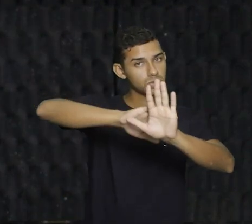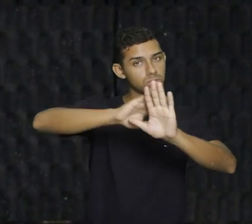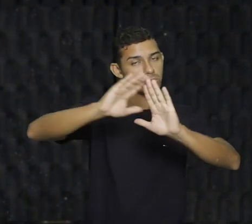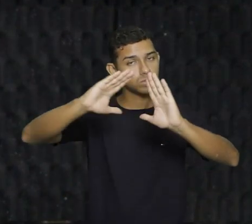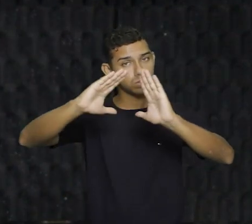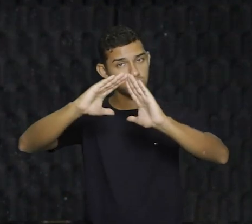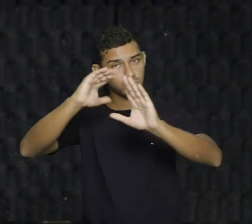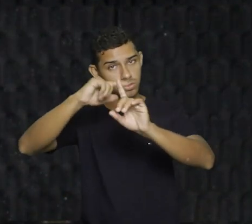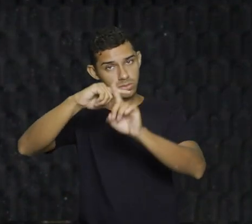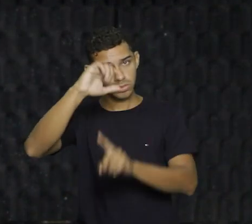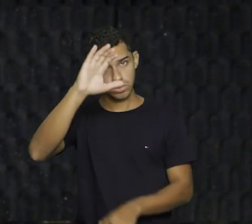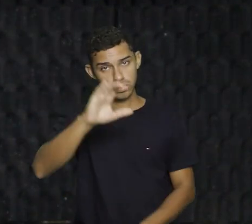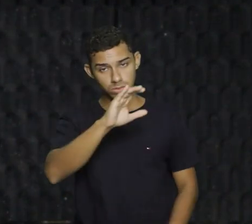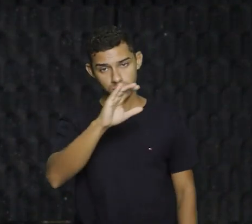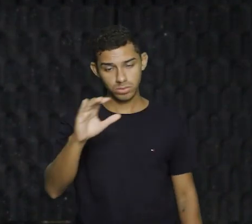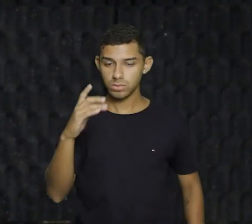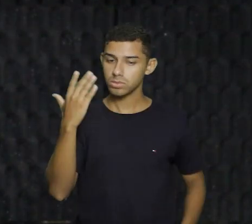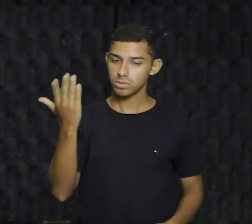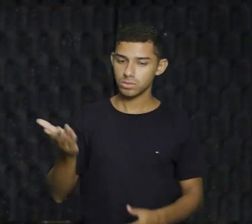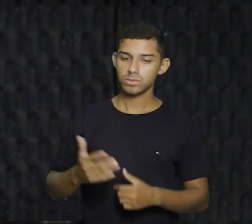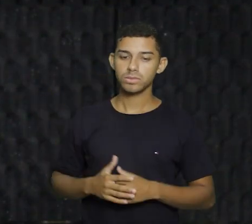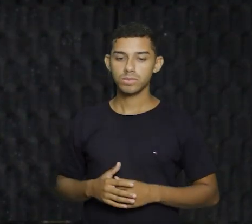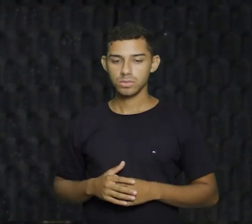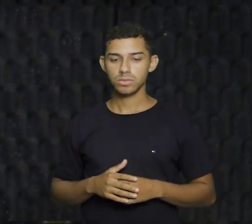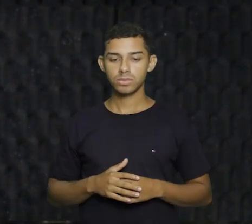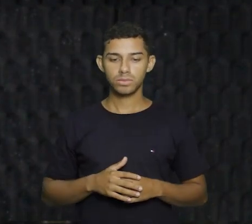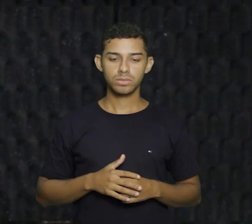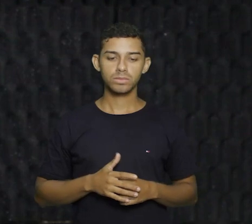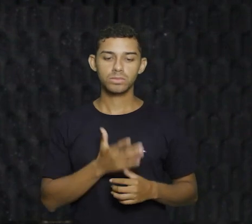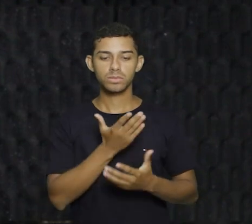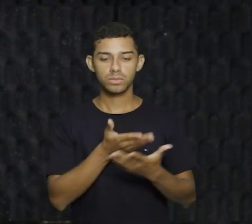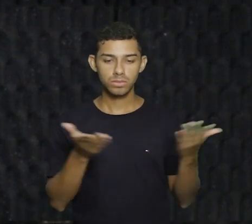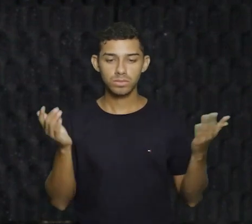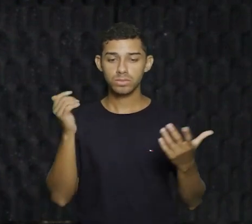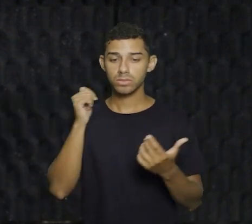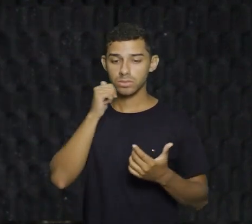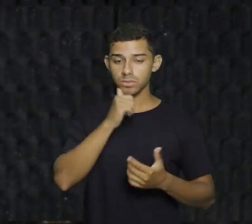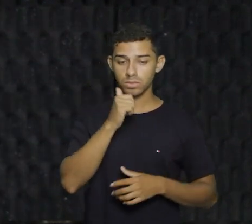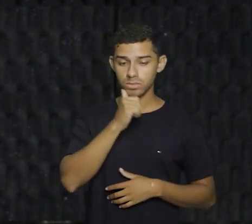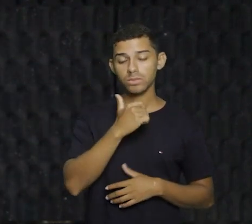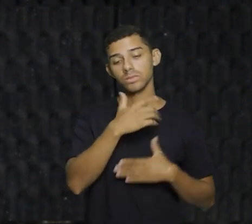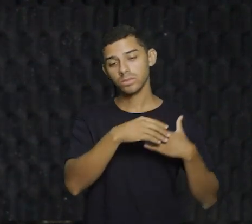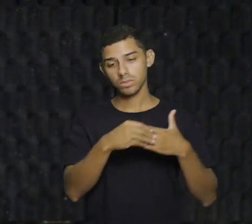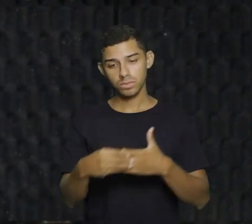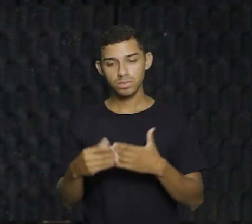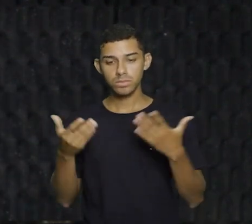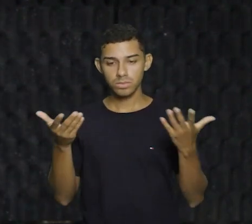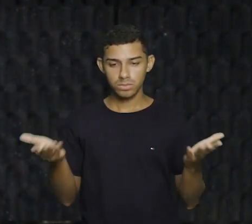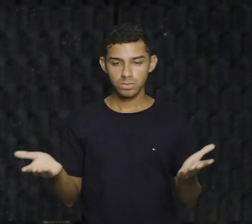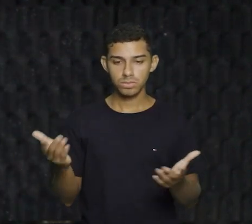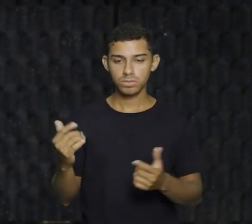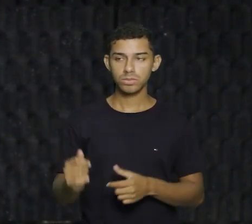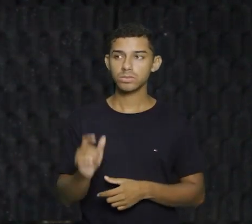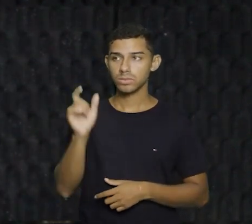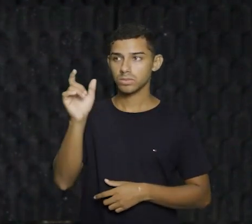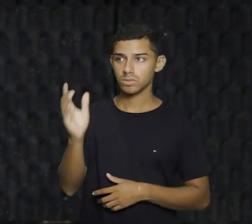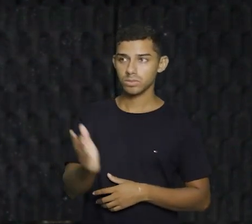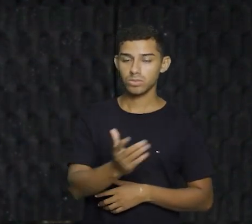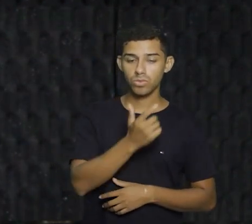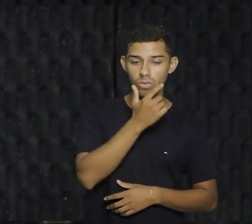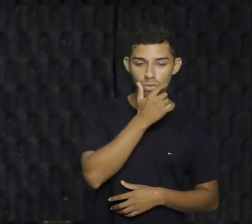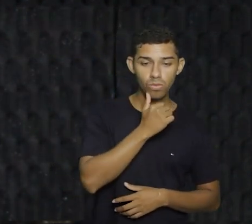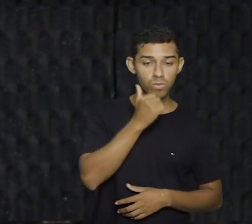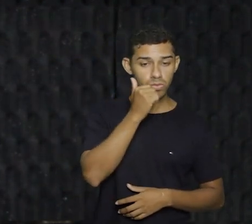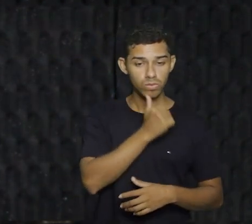ao Éden. E o vento traz essa mulher que nasceu. Observem que existe duas figuras, uma masculina e uma feminina,